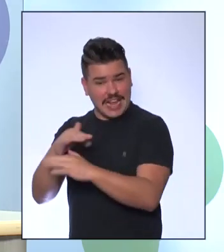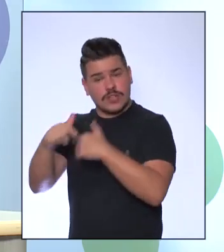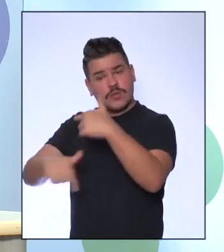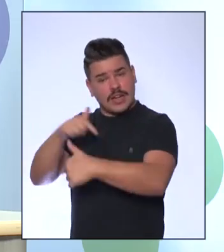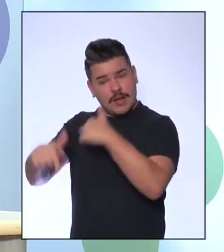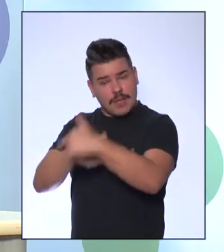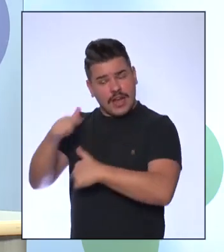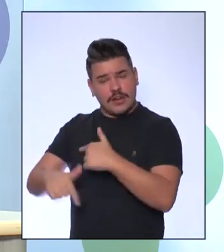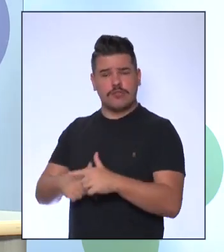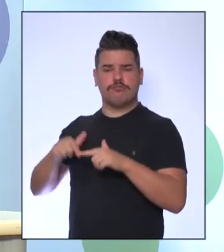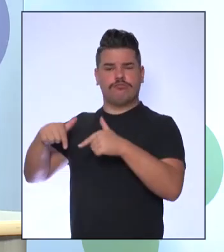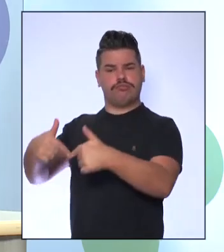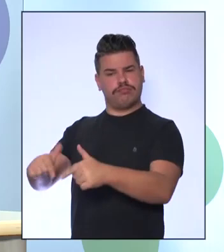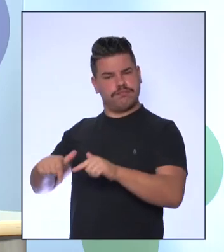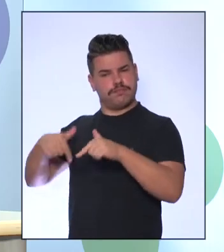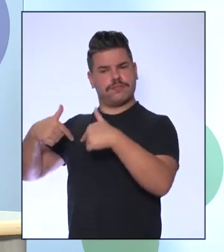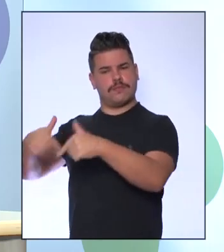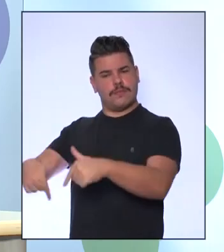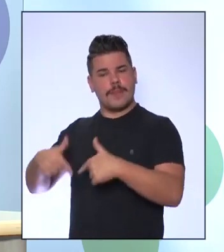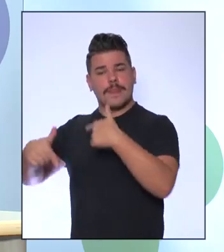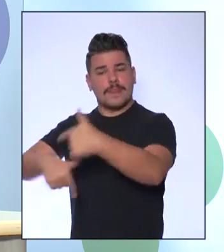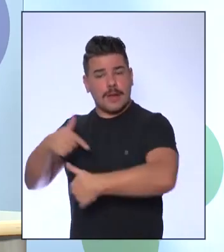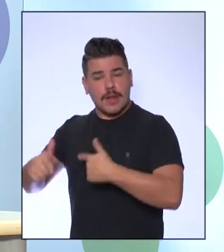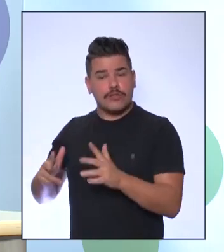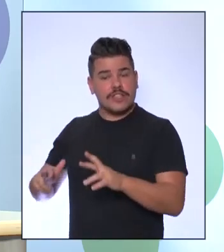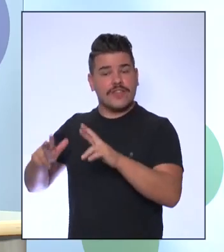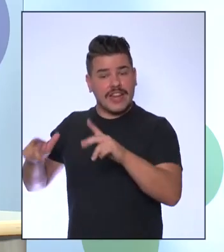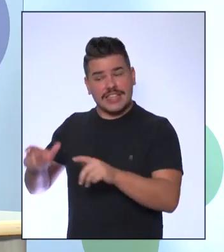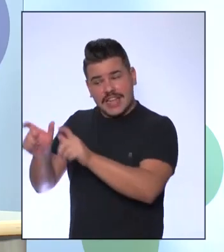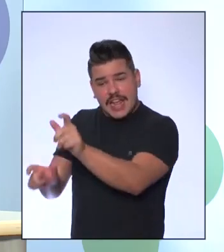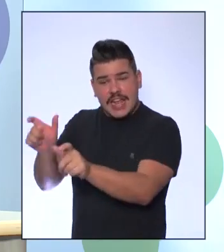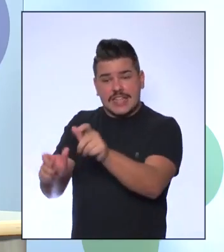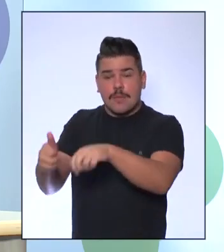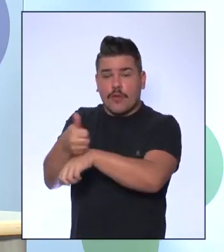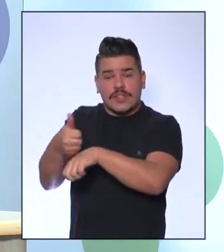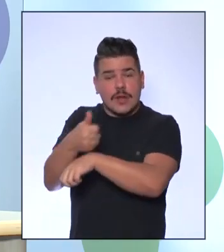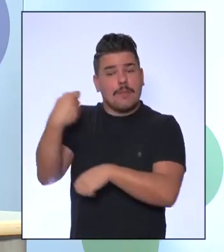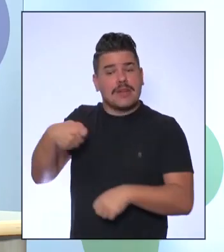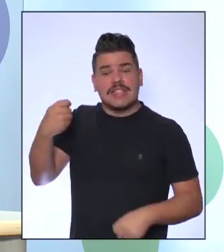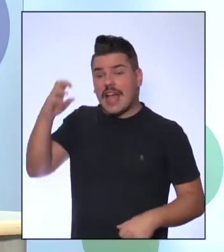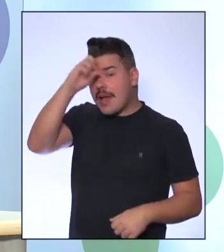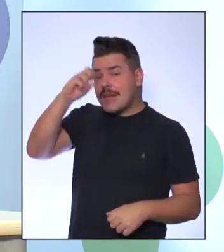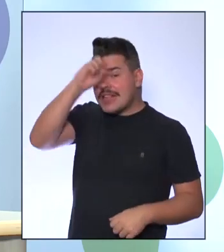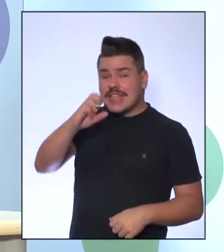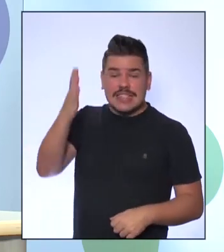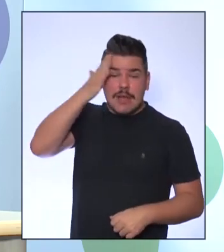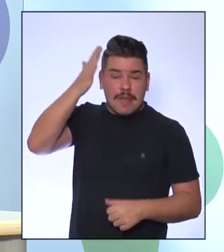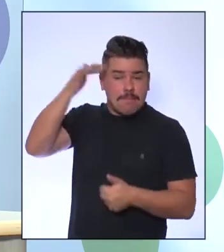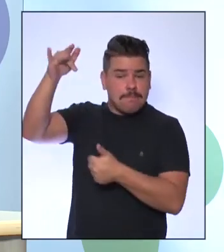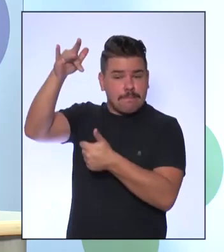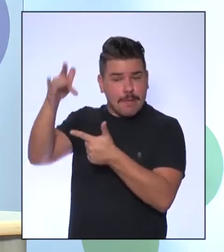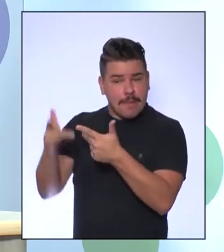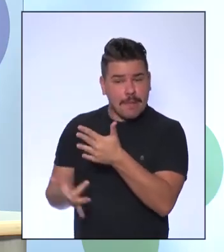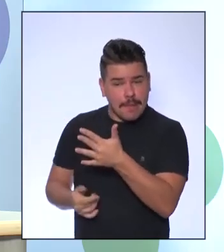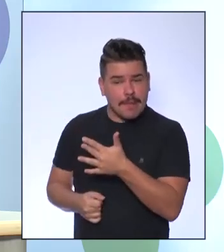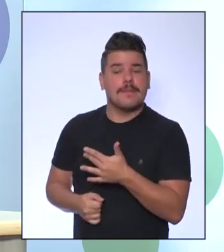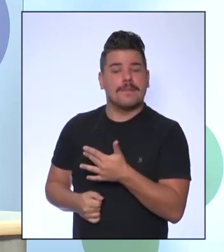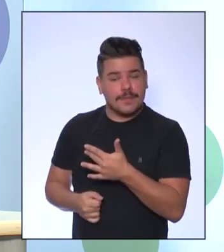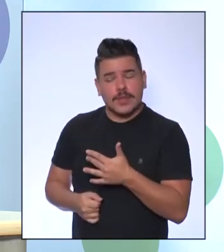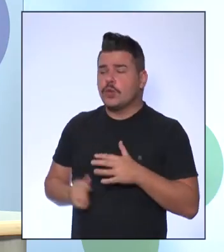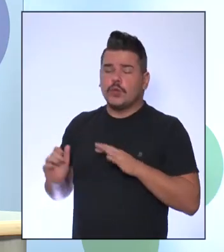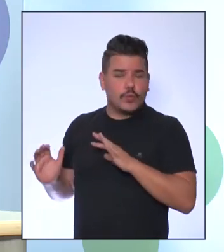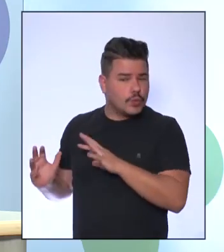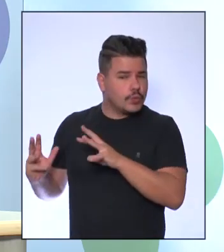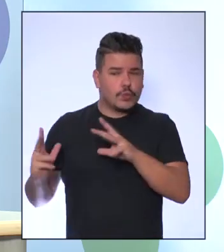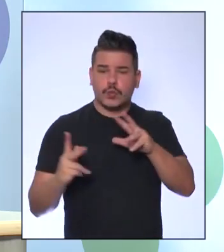vai exigir também a capacitação desses profissionais. Então, tudo ocorre para facilitar,